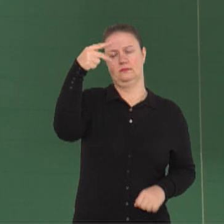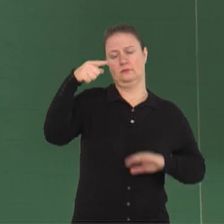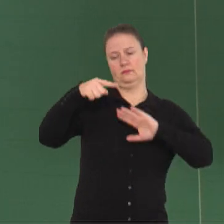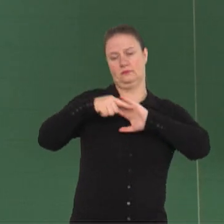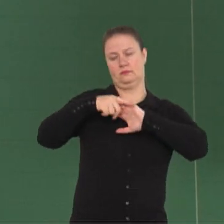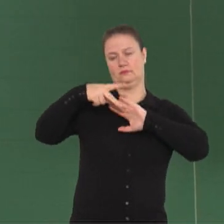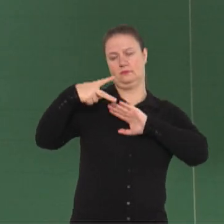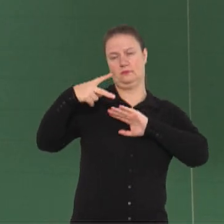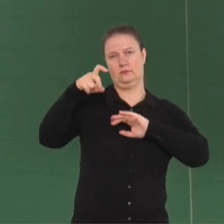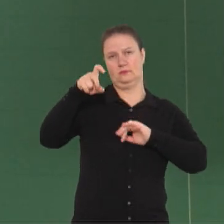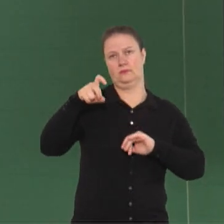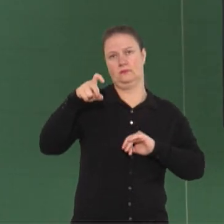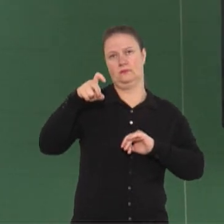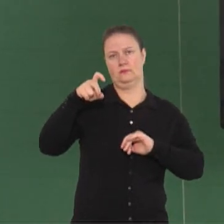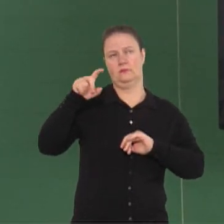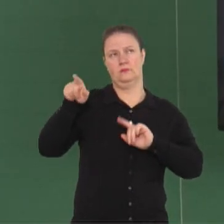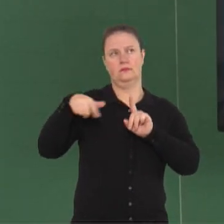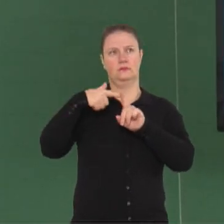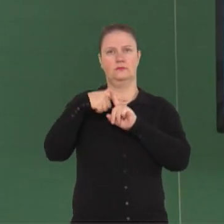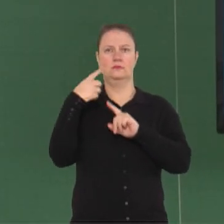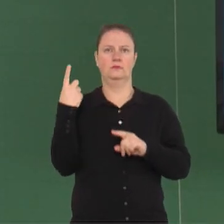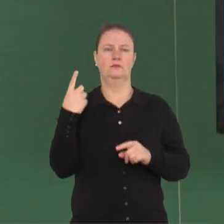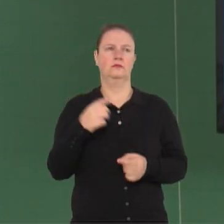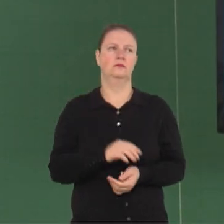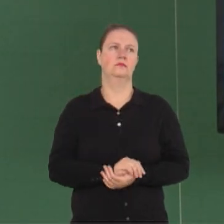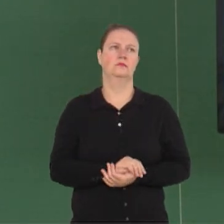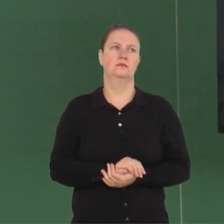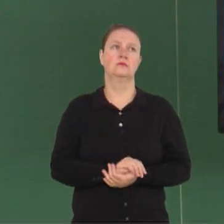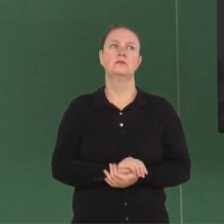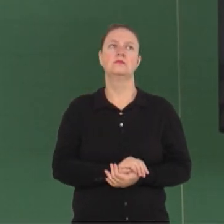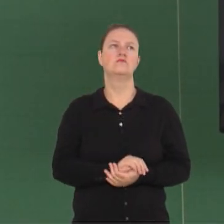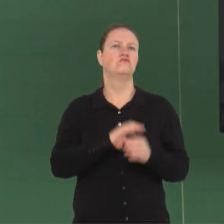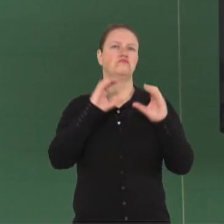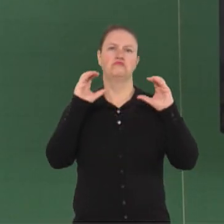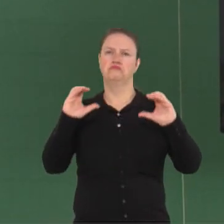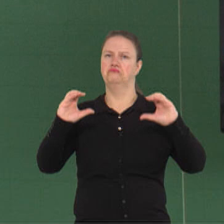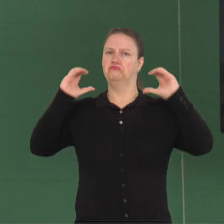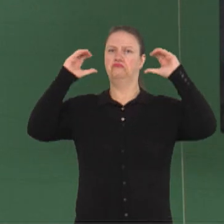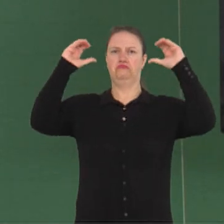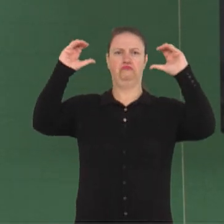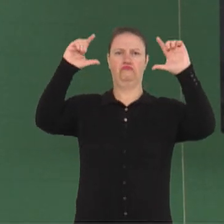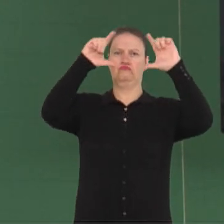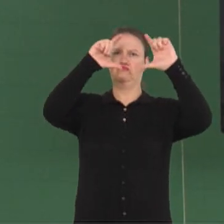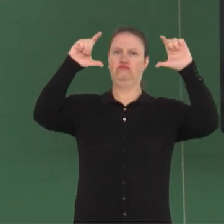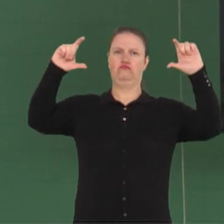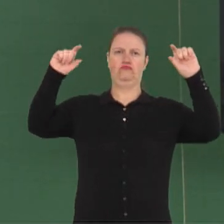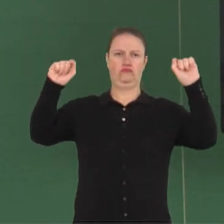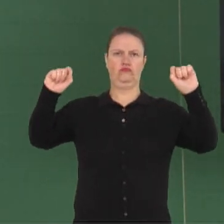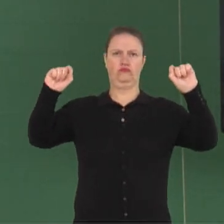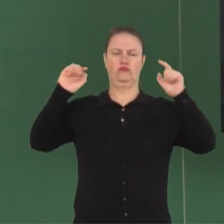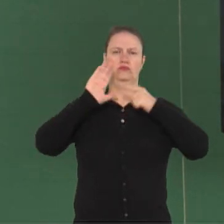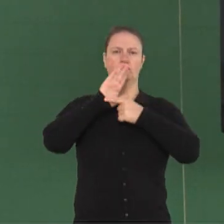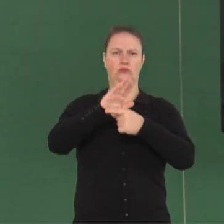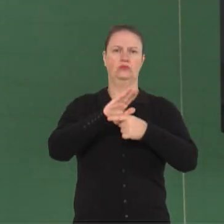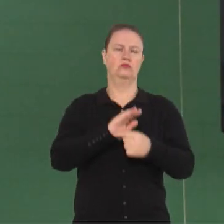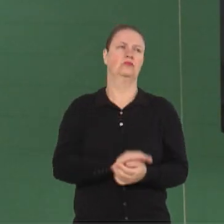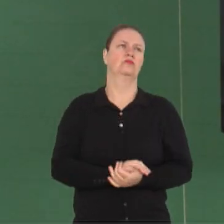menos 2x mais 1. Essa é a lei de formação, é a função indicada.